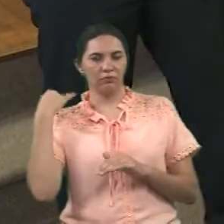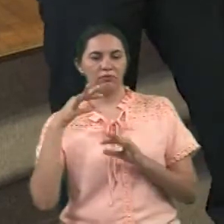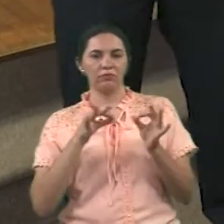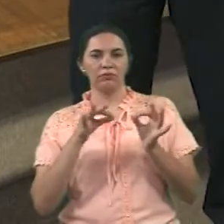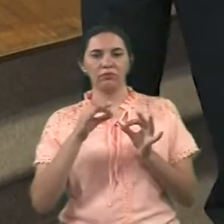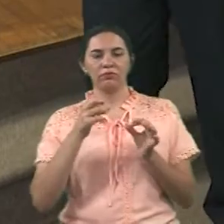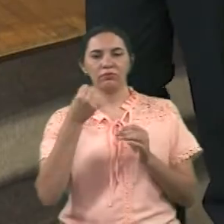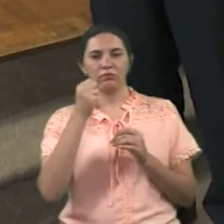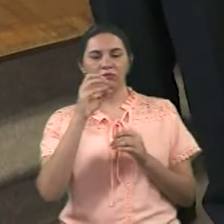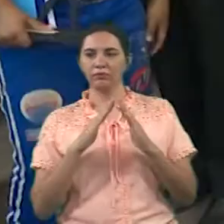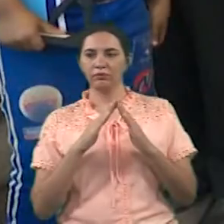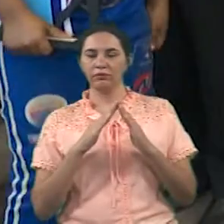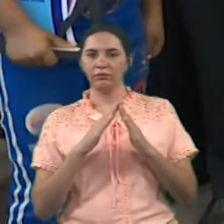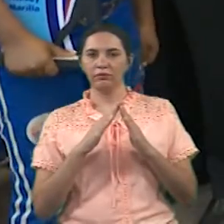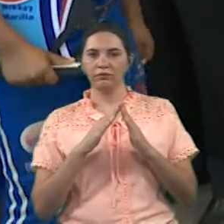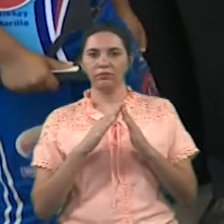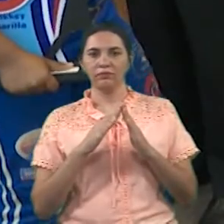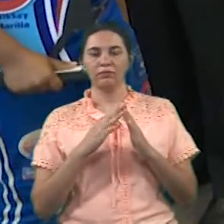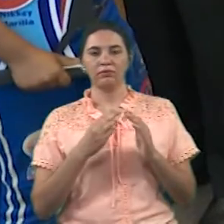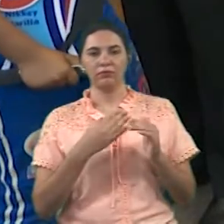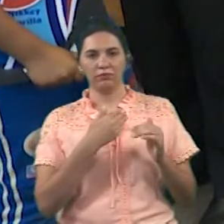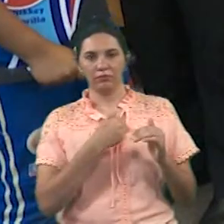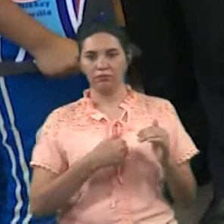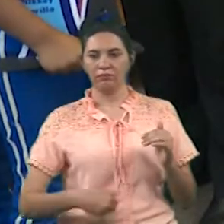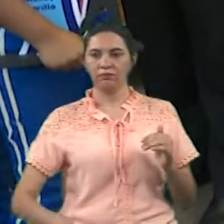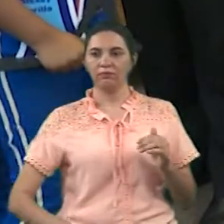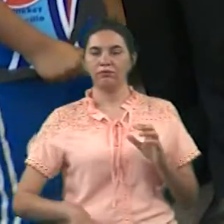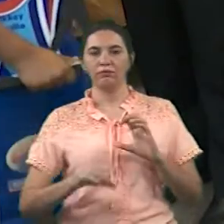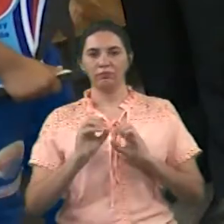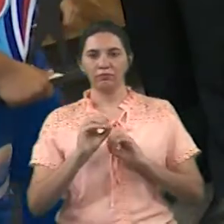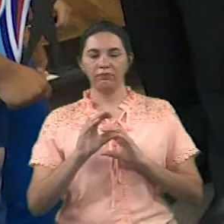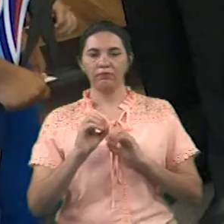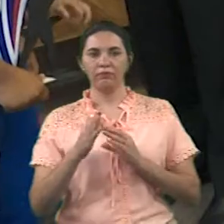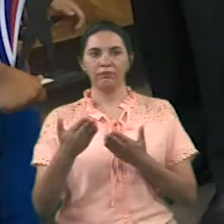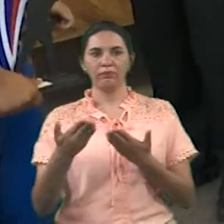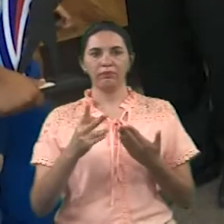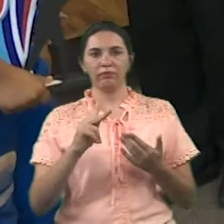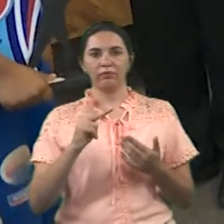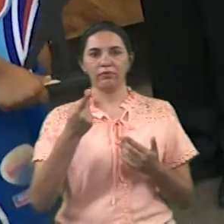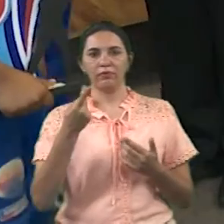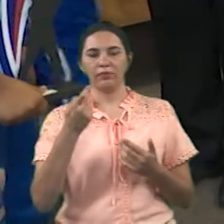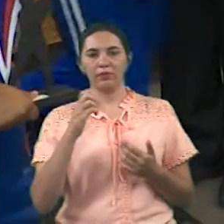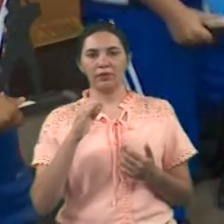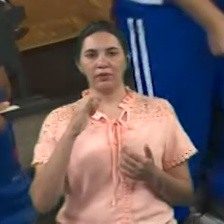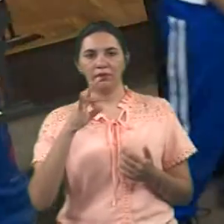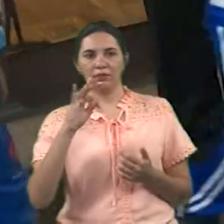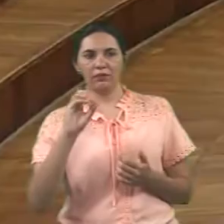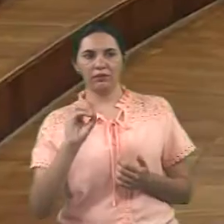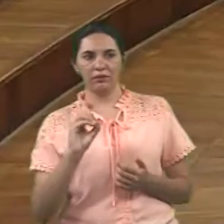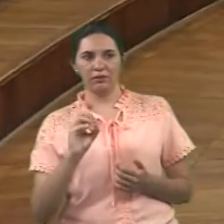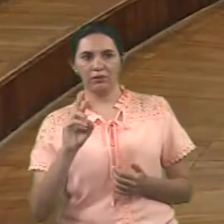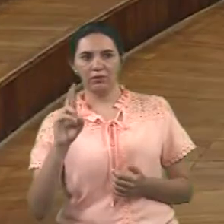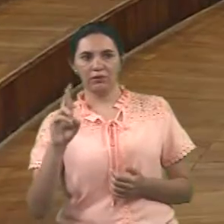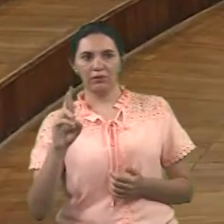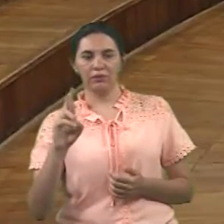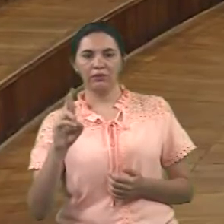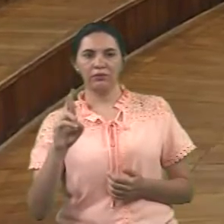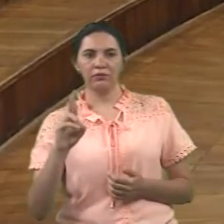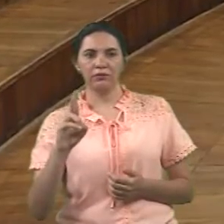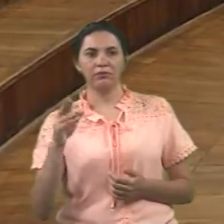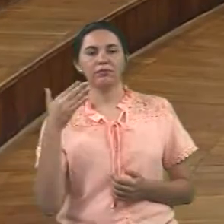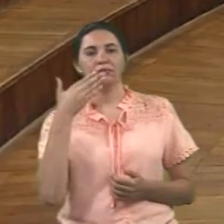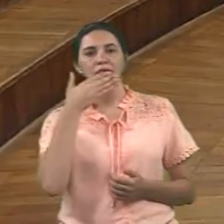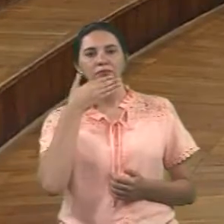80 voluntários do Mickey Então eu queria convidar aqui o Heitor de Oliveira Paulo o